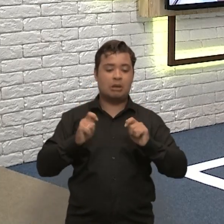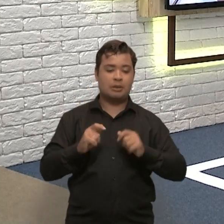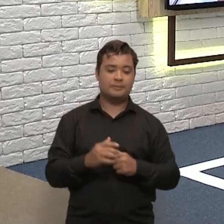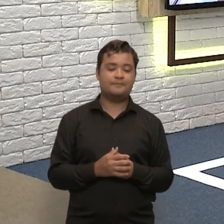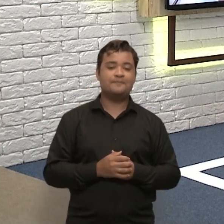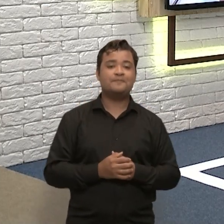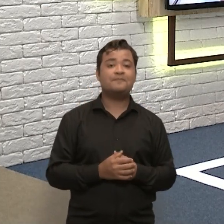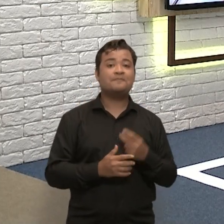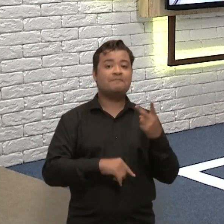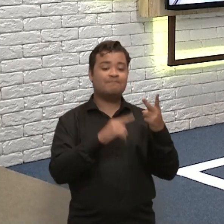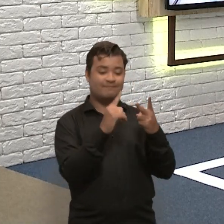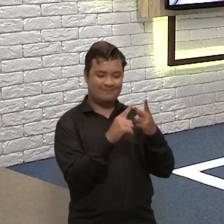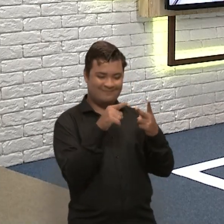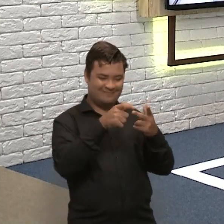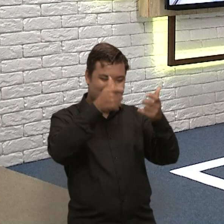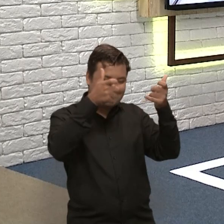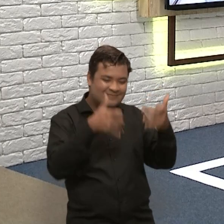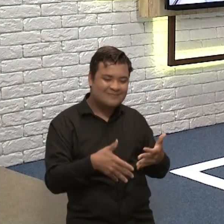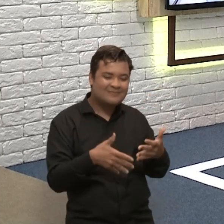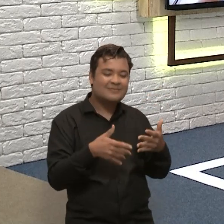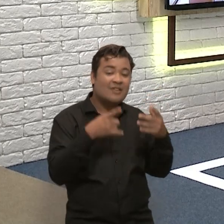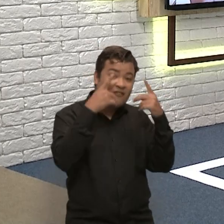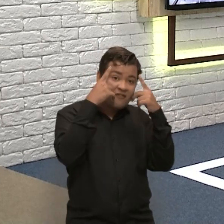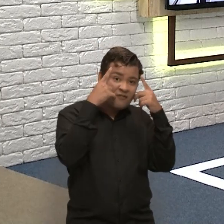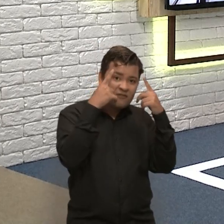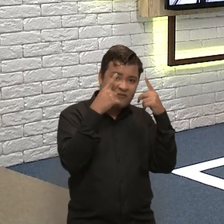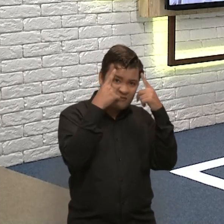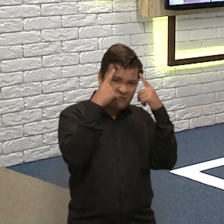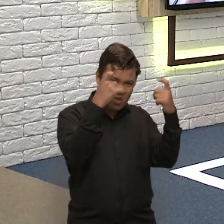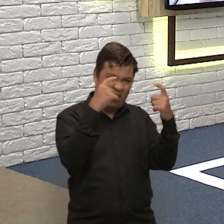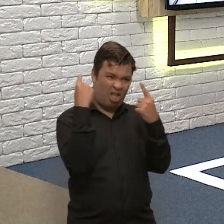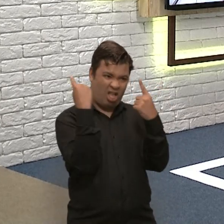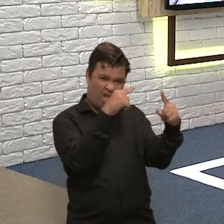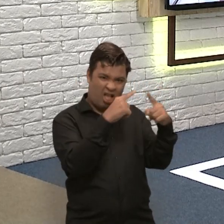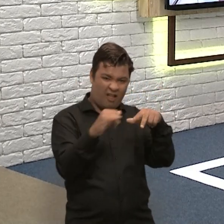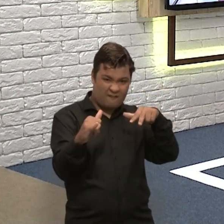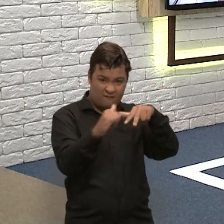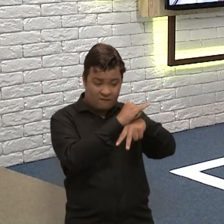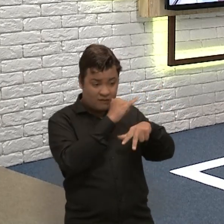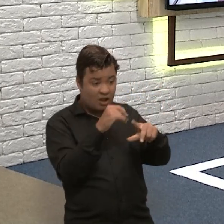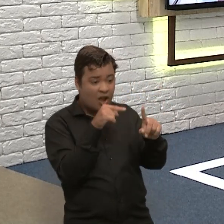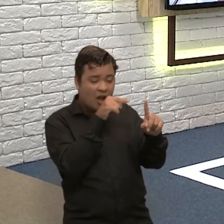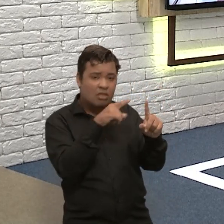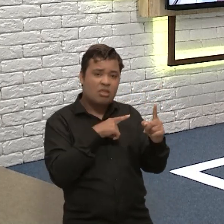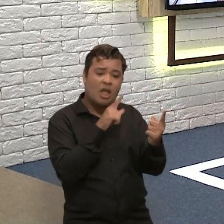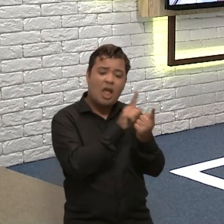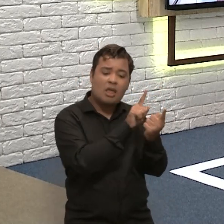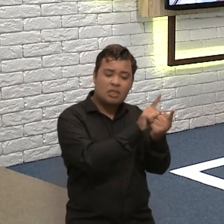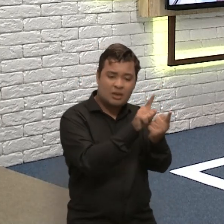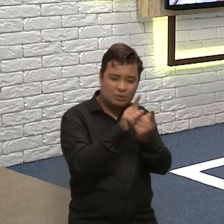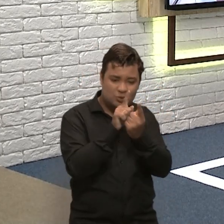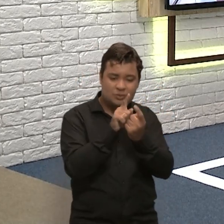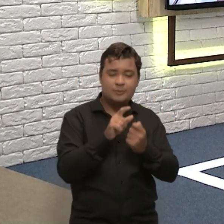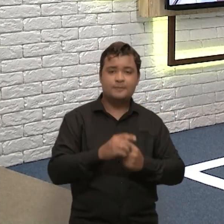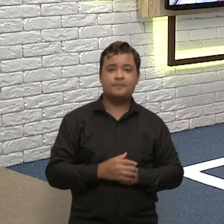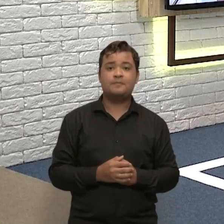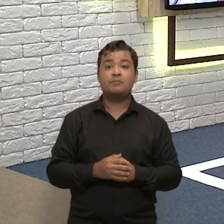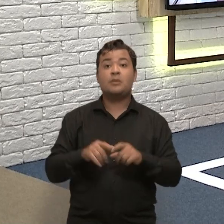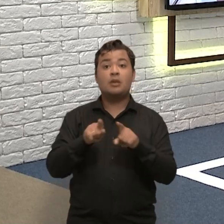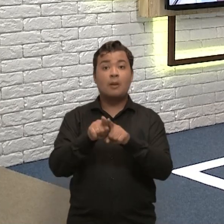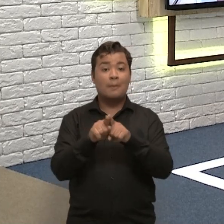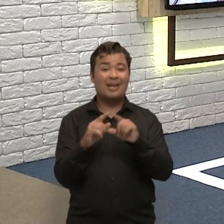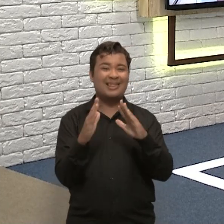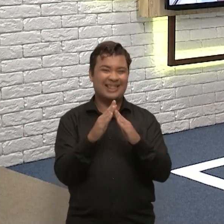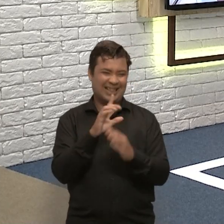Sabrina, você citou a questão do atendimento às vítimas, da importância de descentralizar as delegacias da mulher. A gente sabe da importância do trabalho desenvolvido, né,